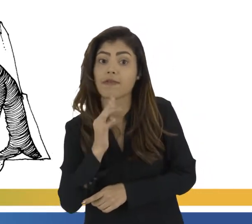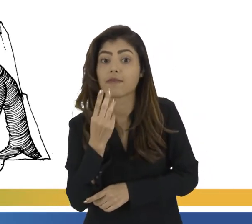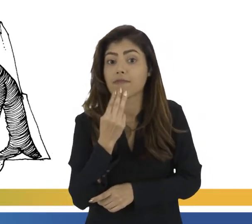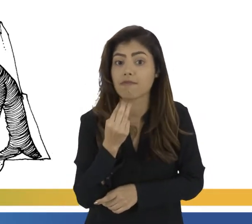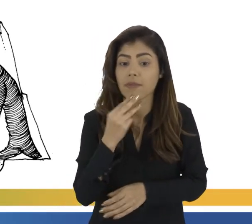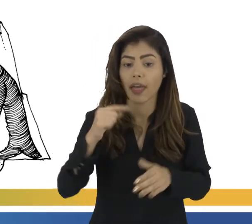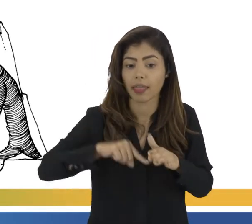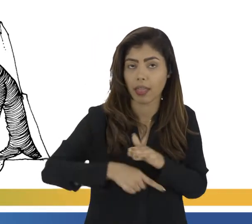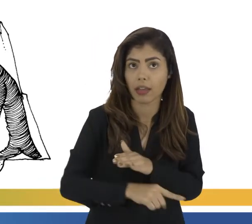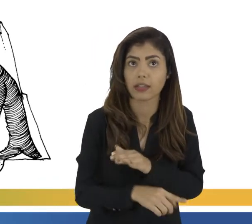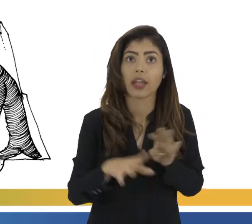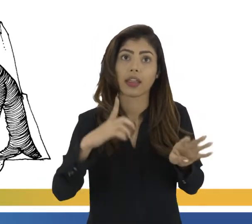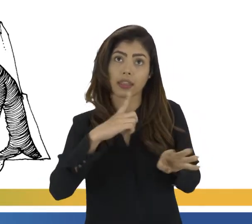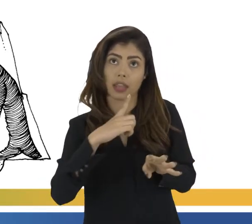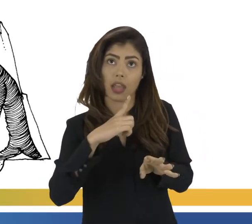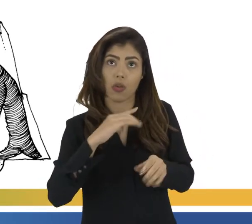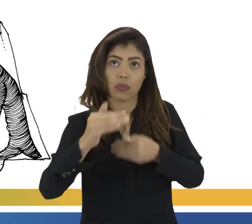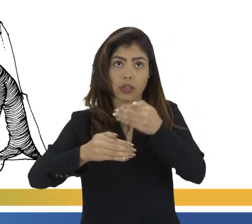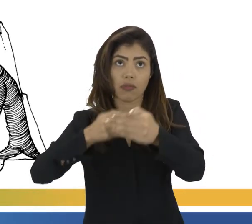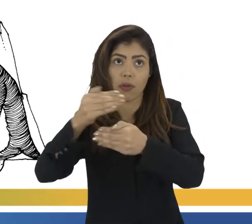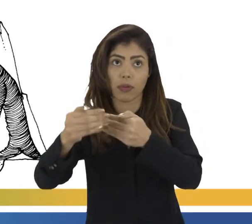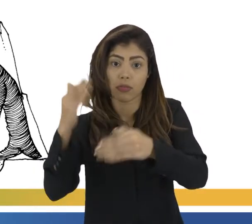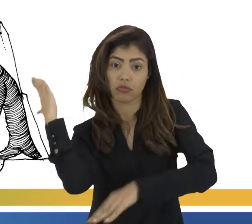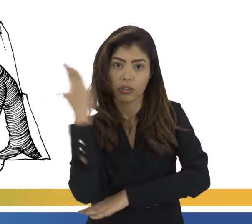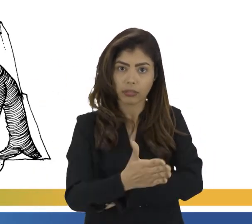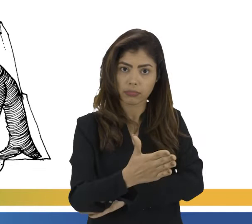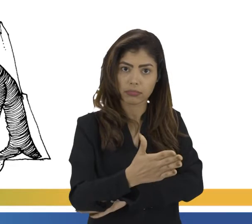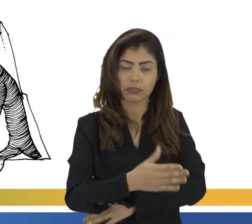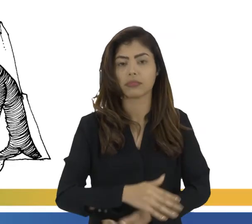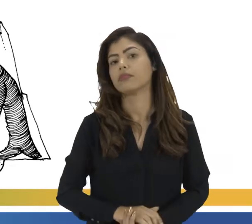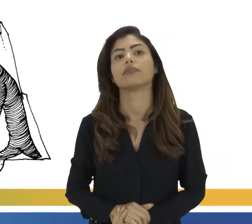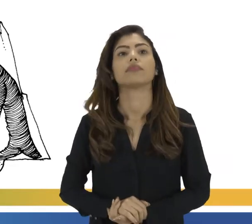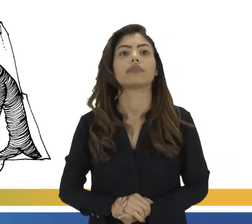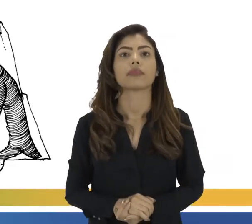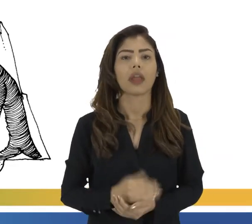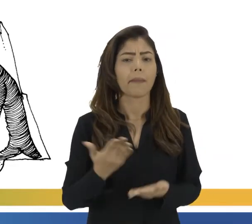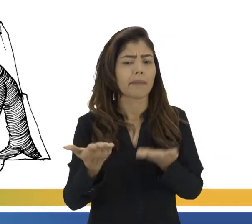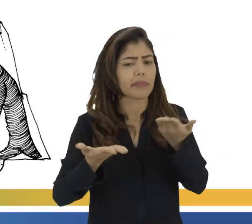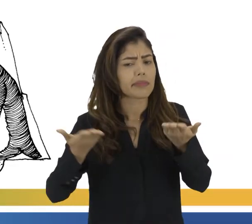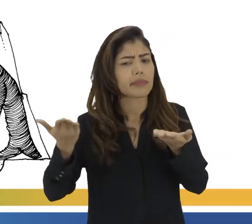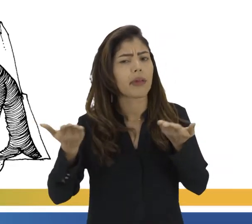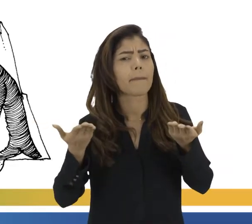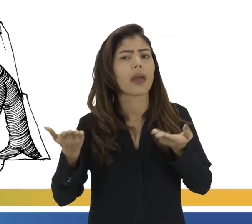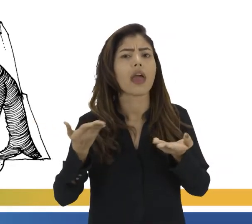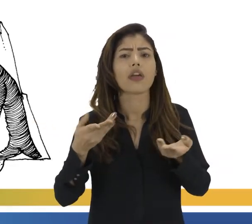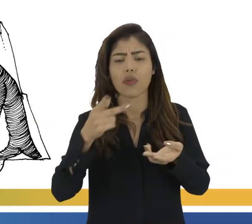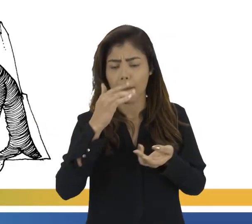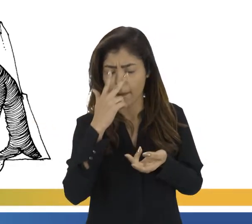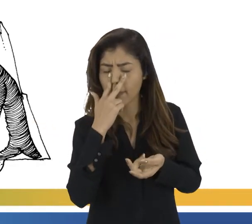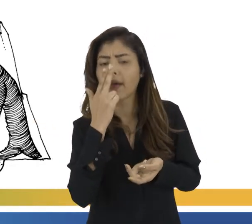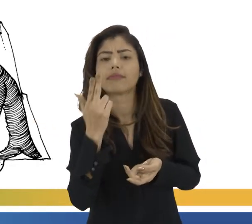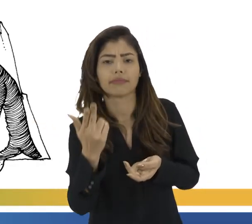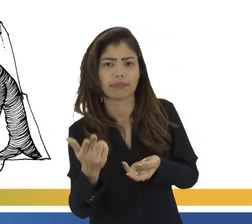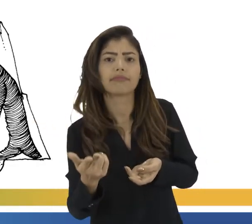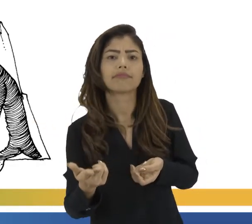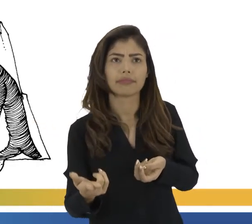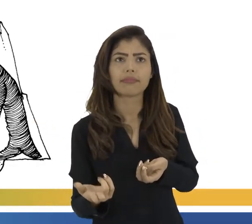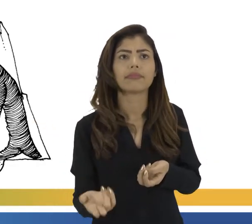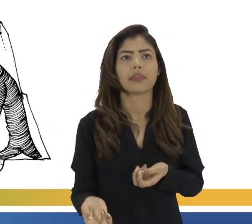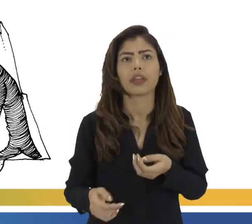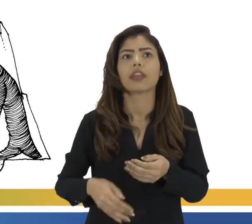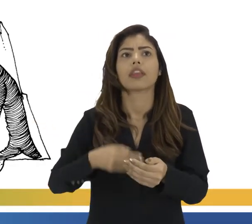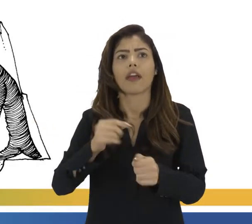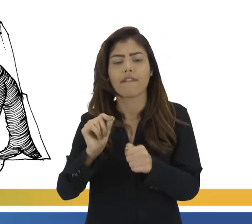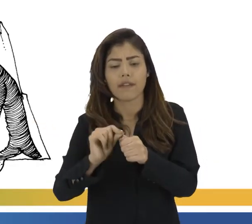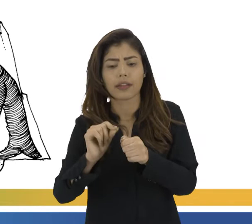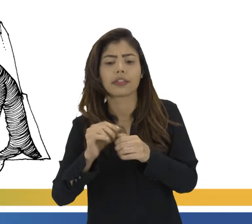interna, apresenta um desenvolvimento direto. Que basicamente tem algumas semelhanças, né, a questão da